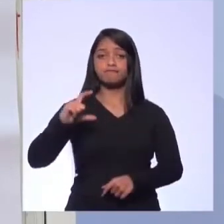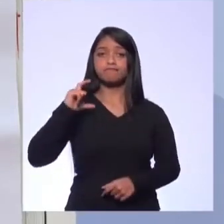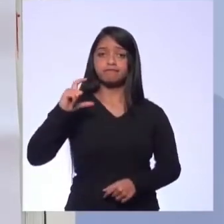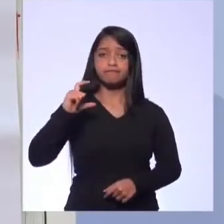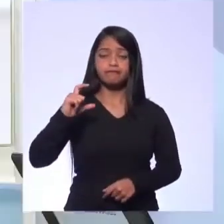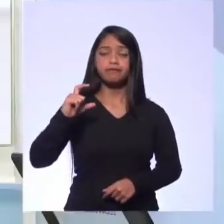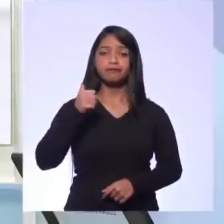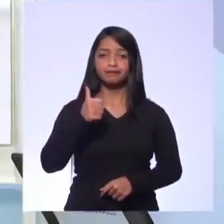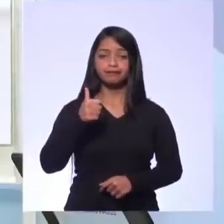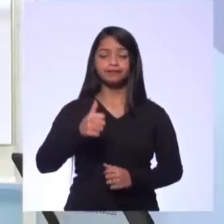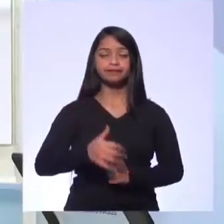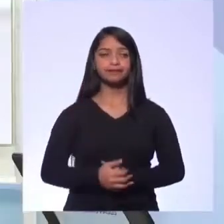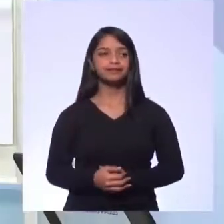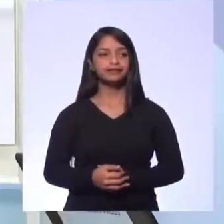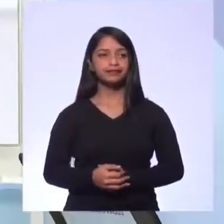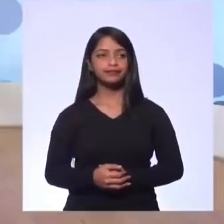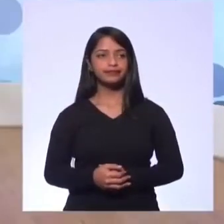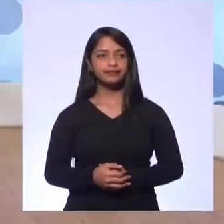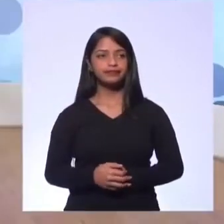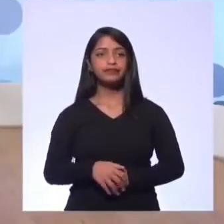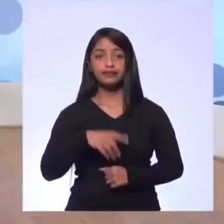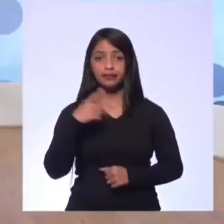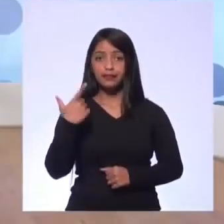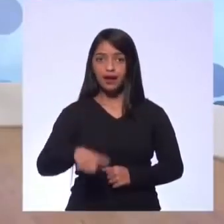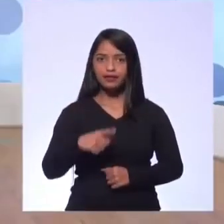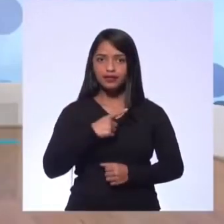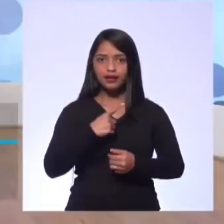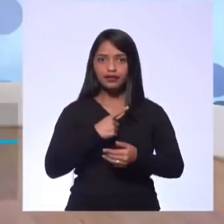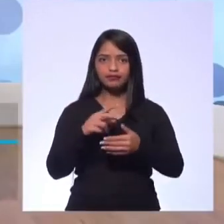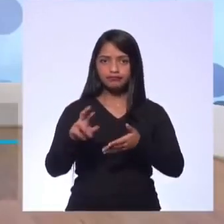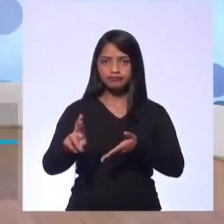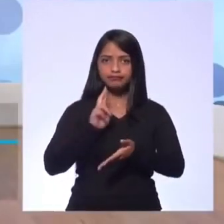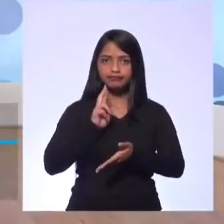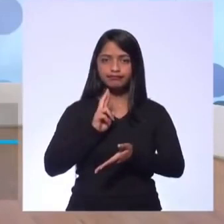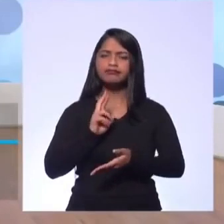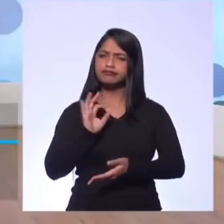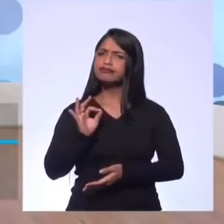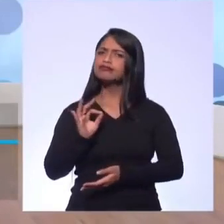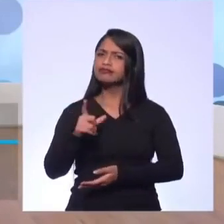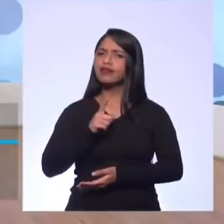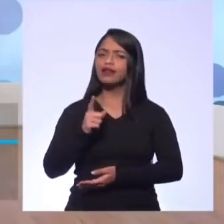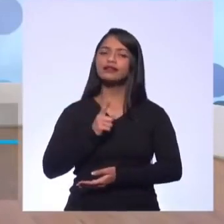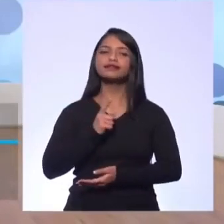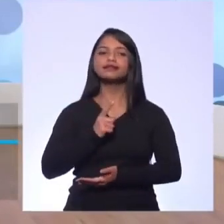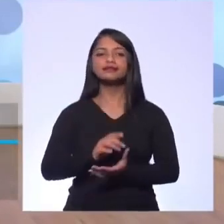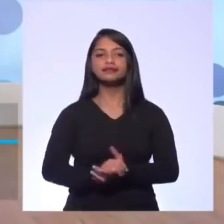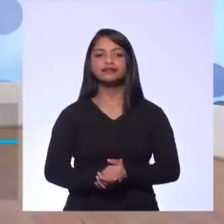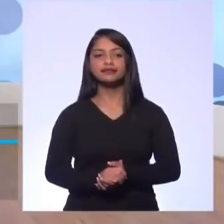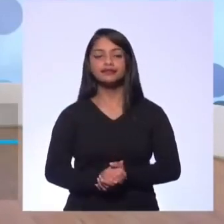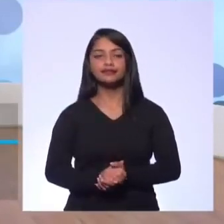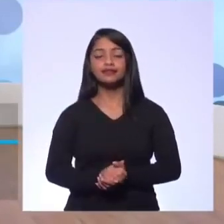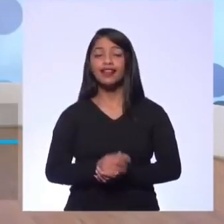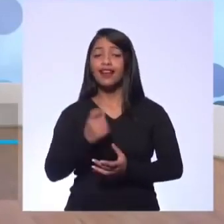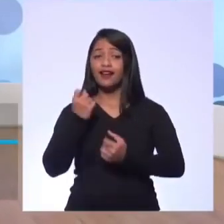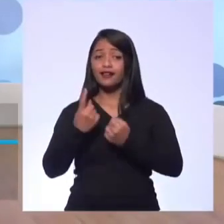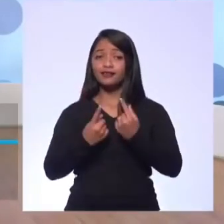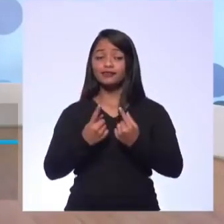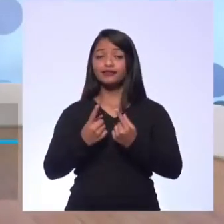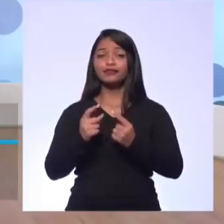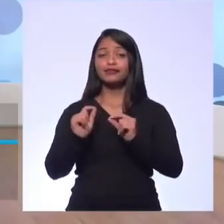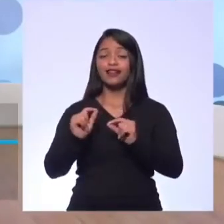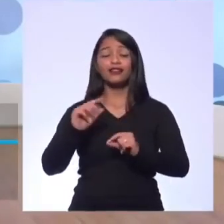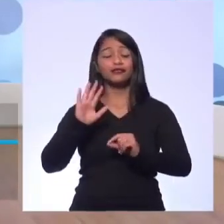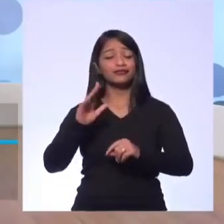tá? Certo? Mais algum interessante, Antônio, pra gente falar? Tem aqui uma. Gente, tô morrendo de fome.